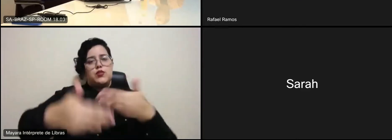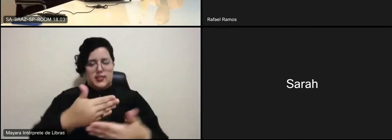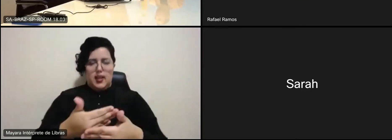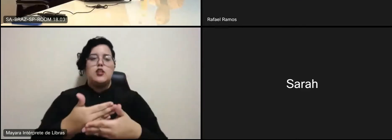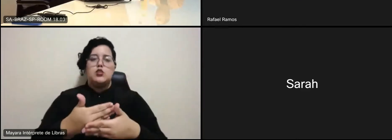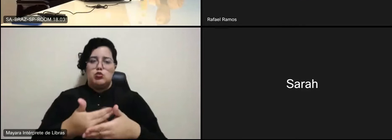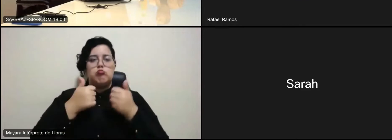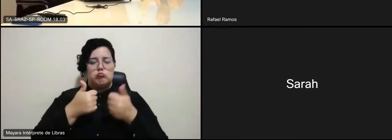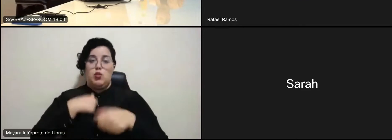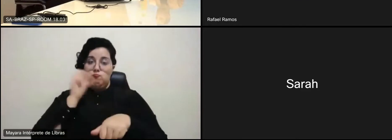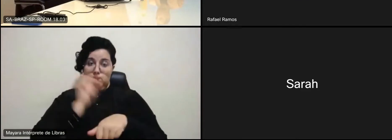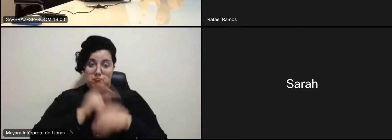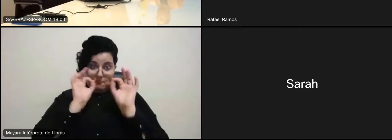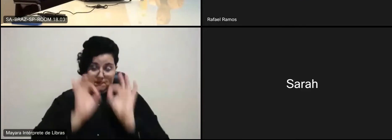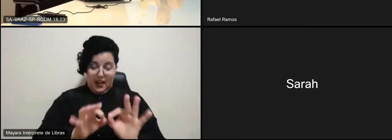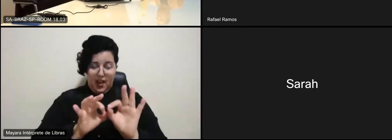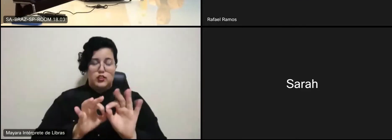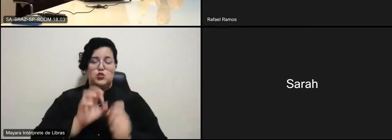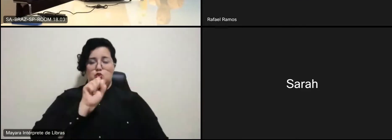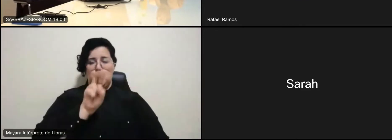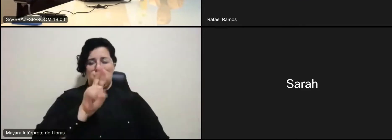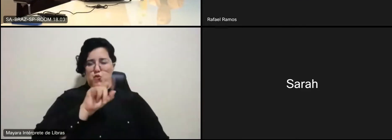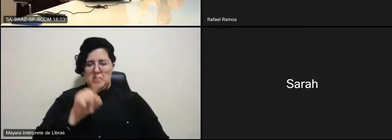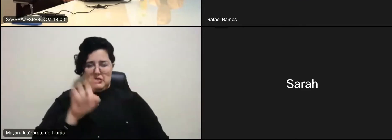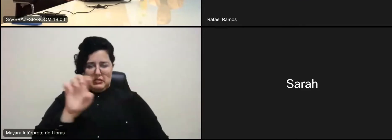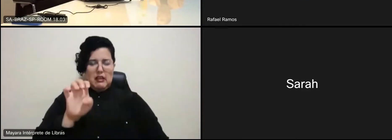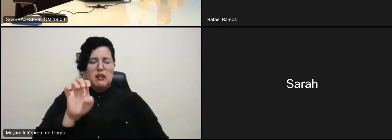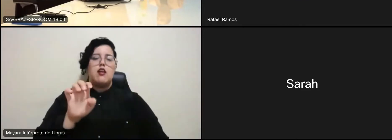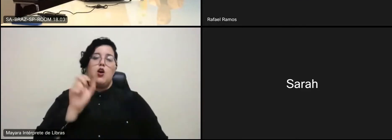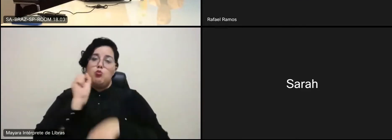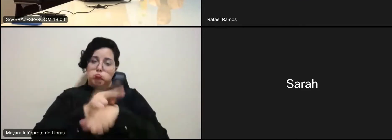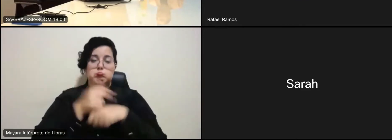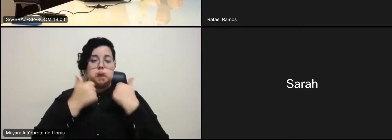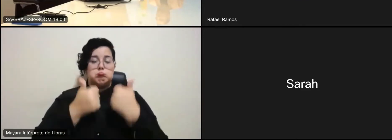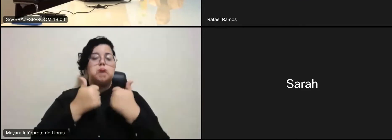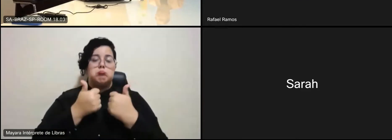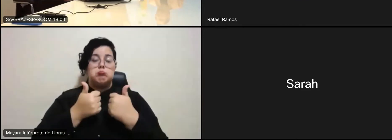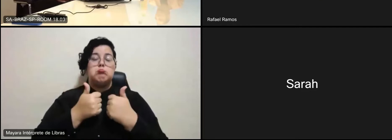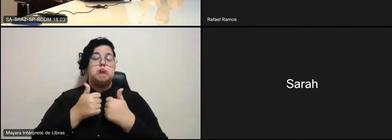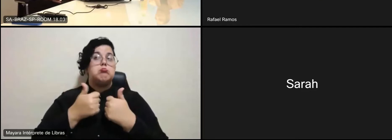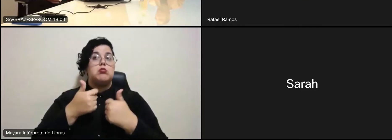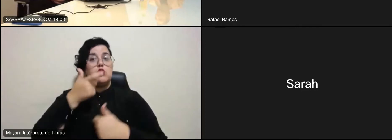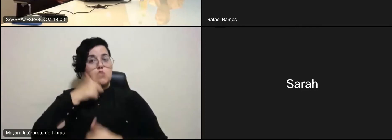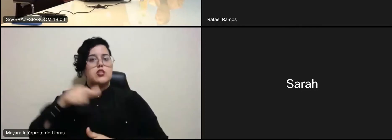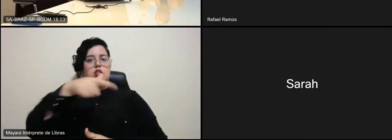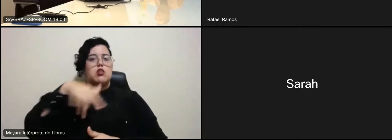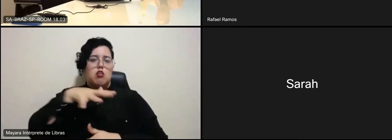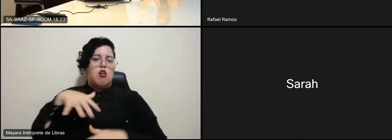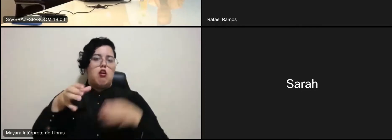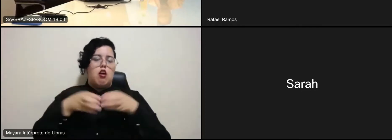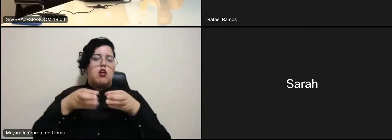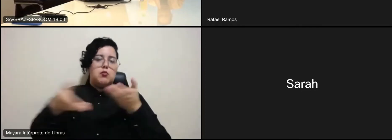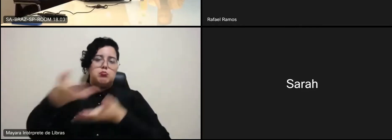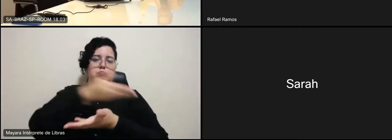que eu entrei, de fato, na Suizê, e onde a atitude mais simples de todo mundo estar junto comemorando alguma coisa, aquilo transformou